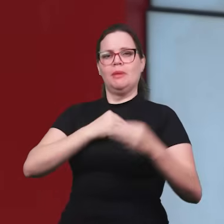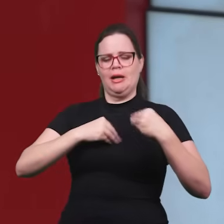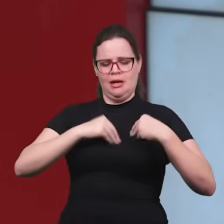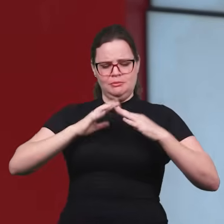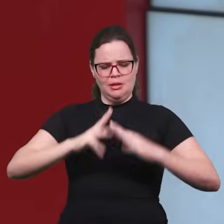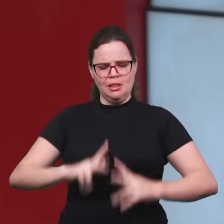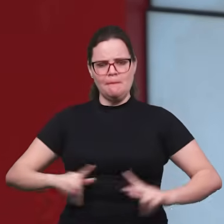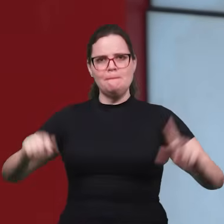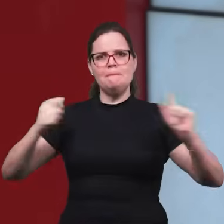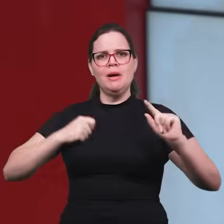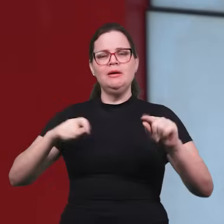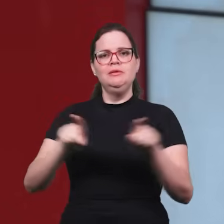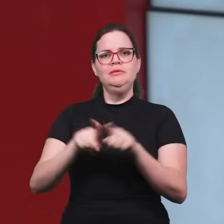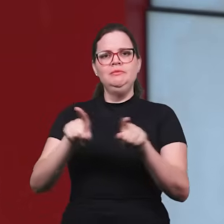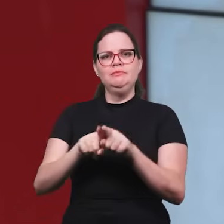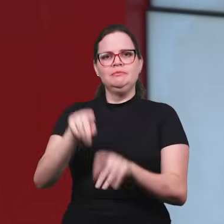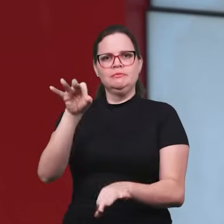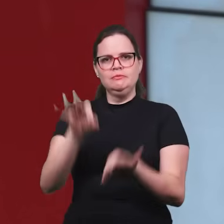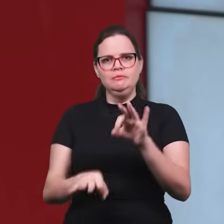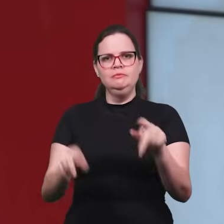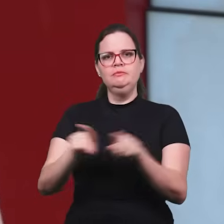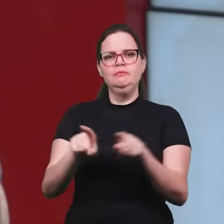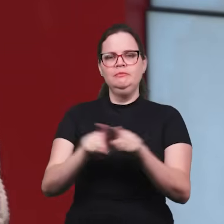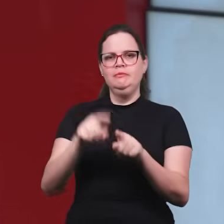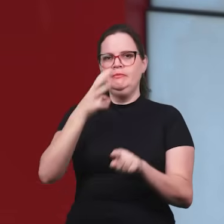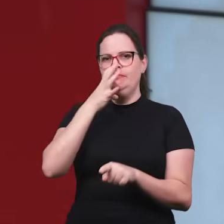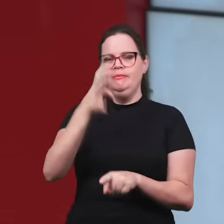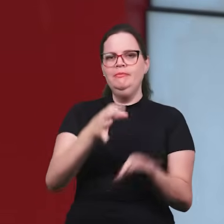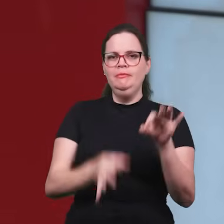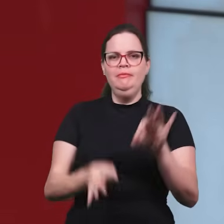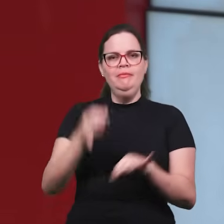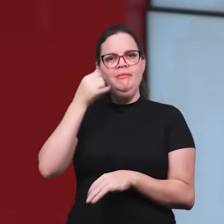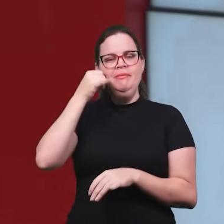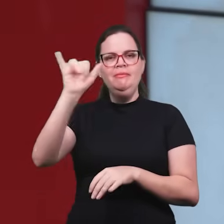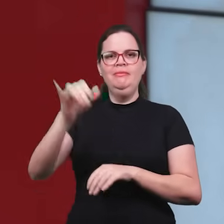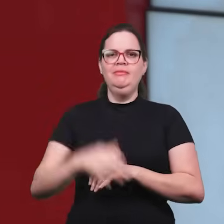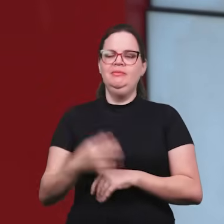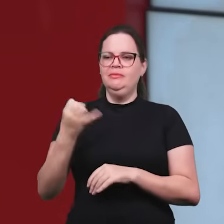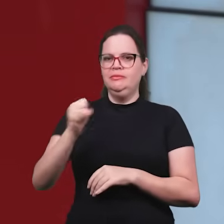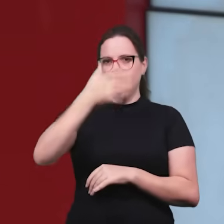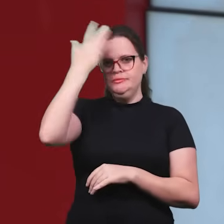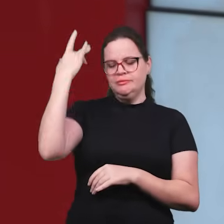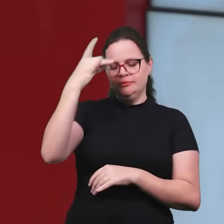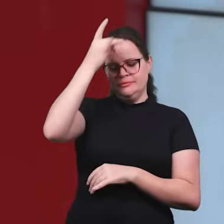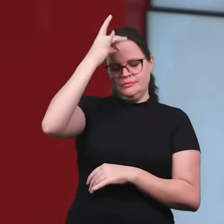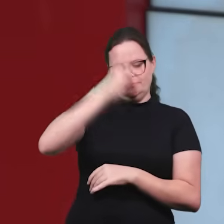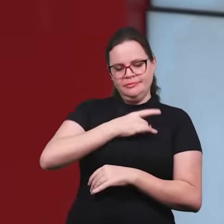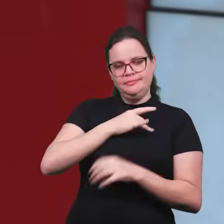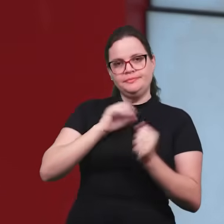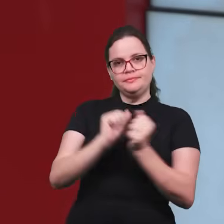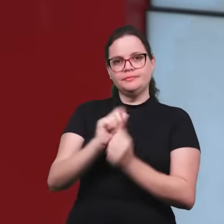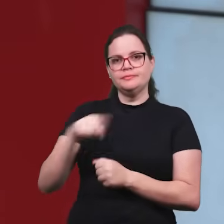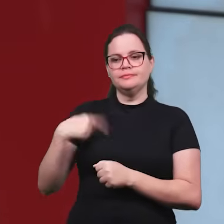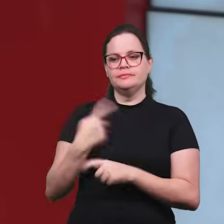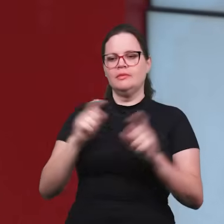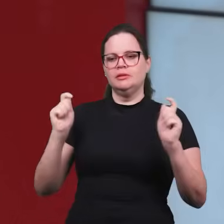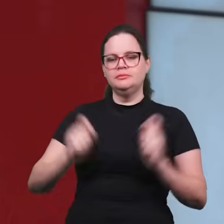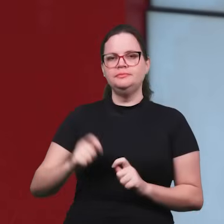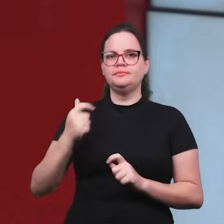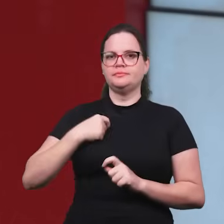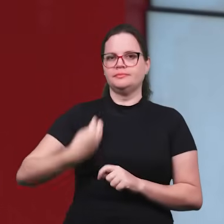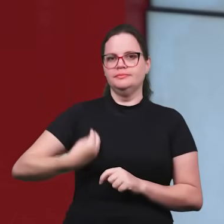do juízo. Então o Senhor Jesus se aproxima de nós, nós começamos a viver nossas experiências, mas chega um momento para que você possa